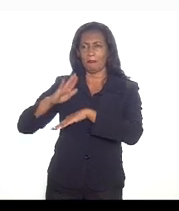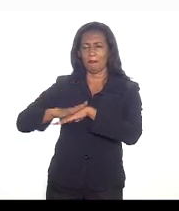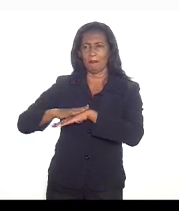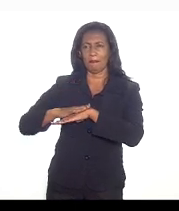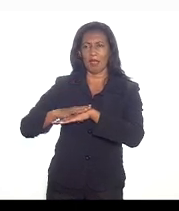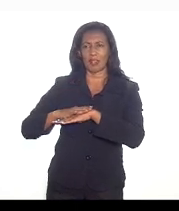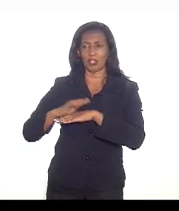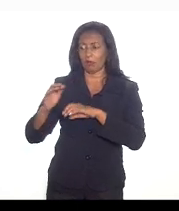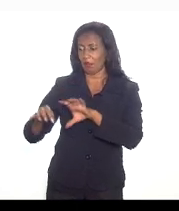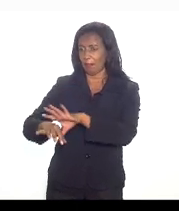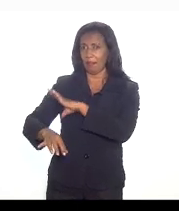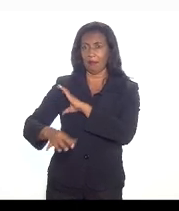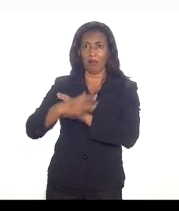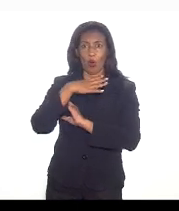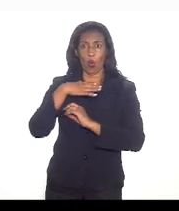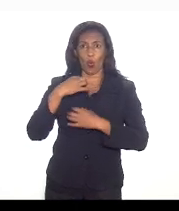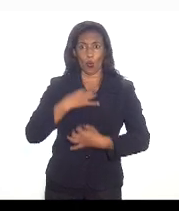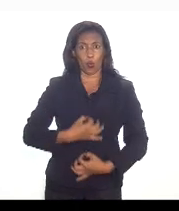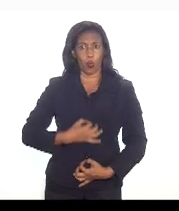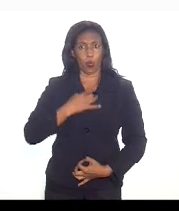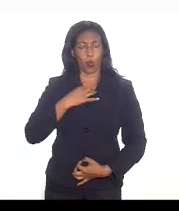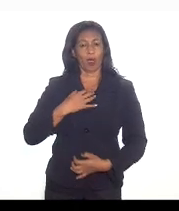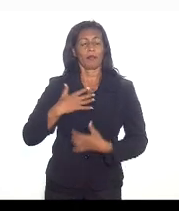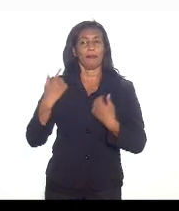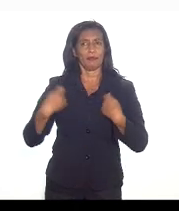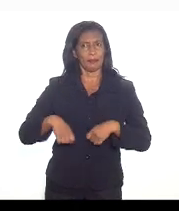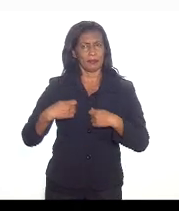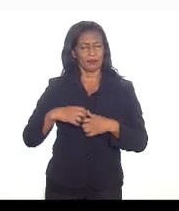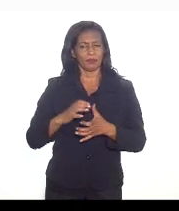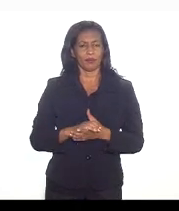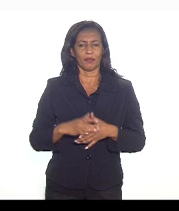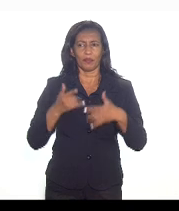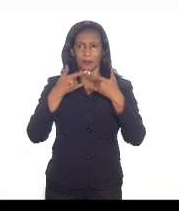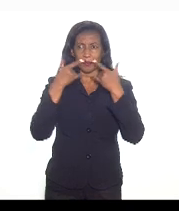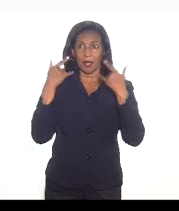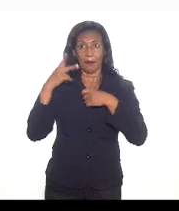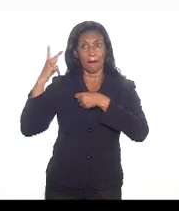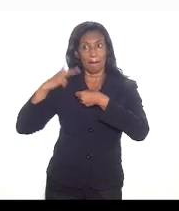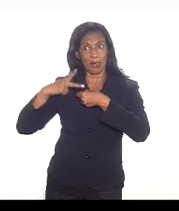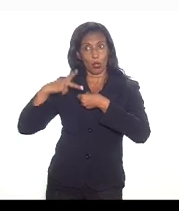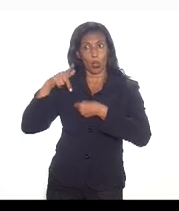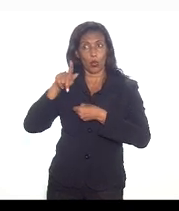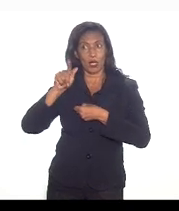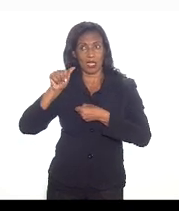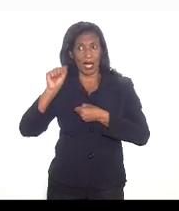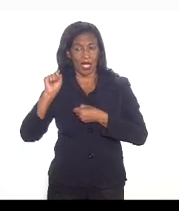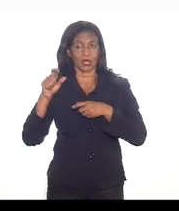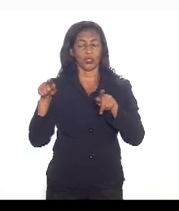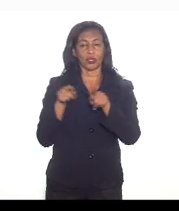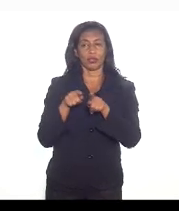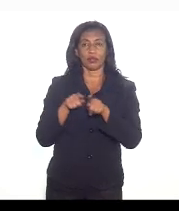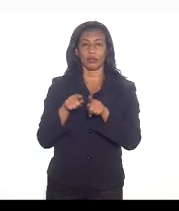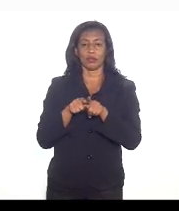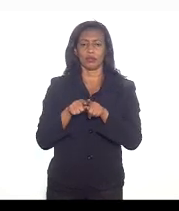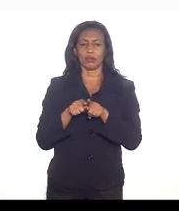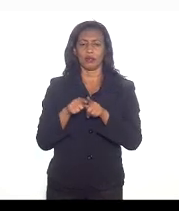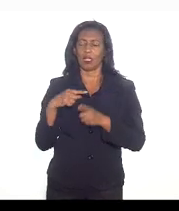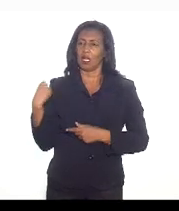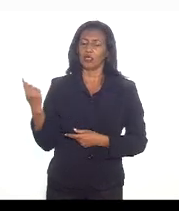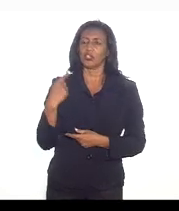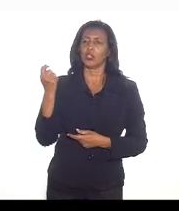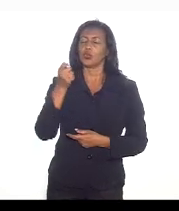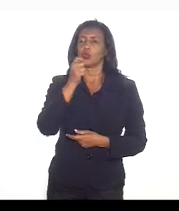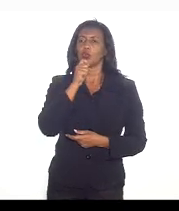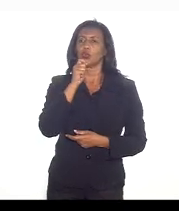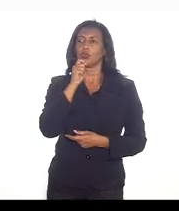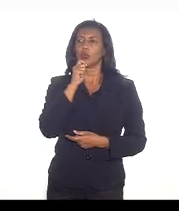vinculados também à saúde, a parte de inovação. O petróleo e gás, que, na verdade, gente, a gente não teve o